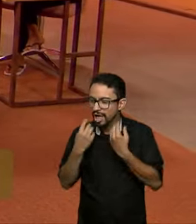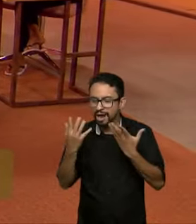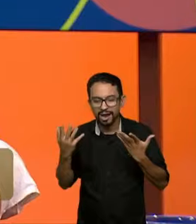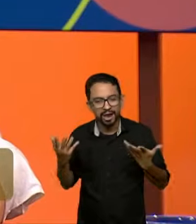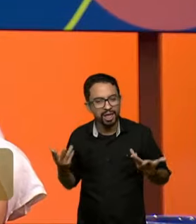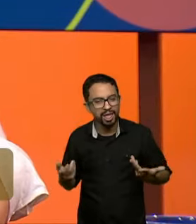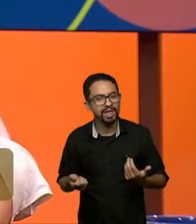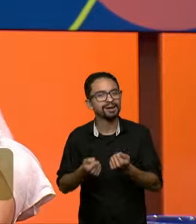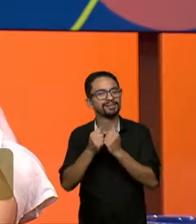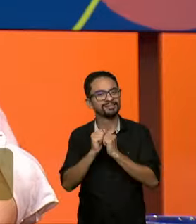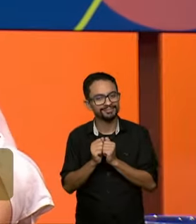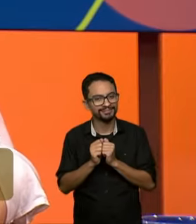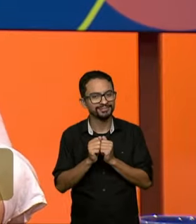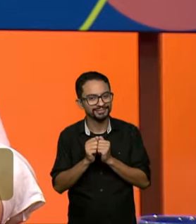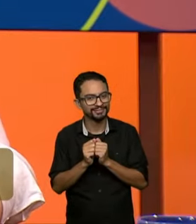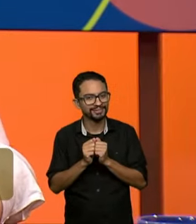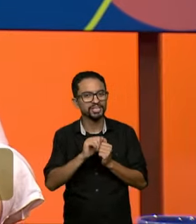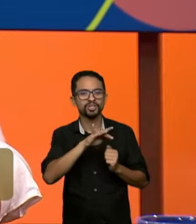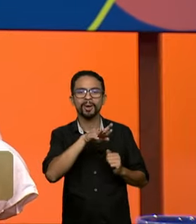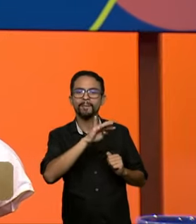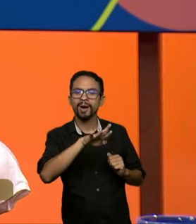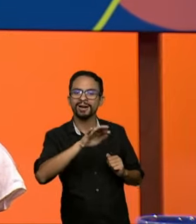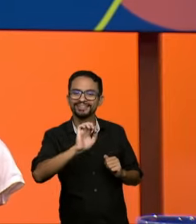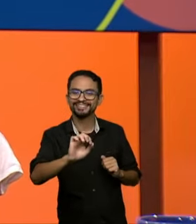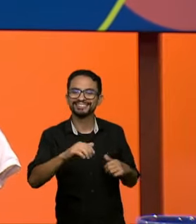Versionista do Chico Buarque.